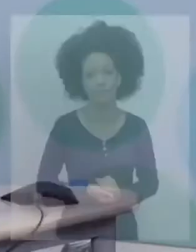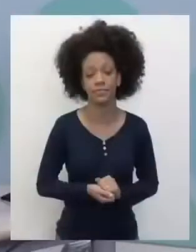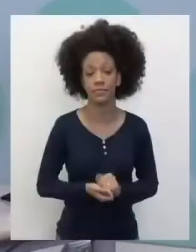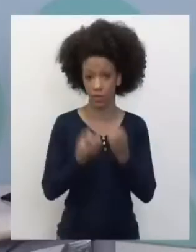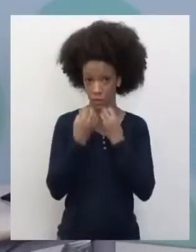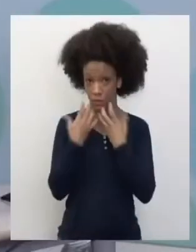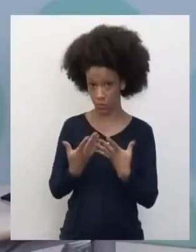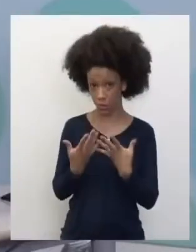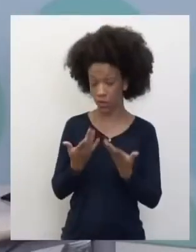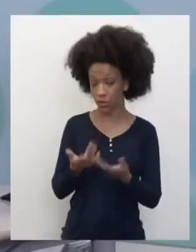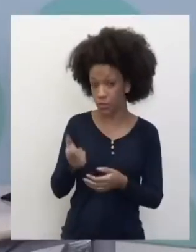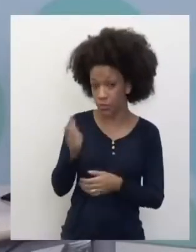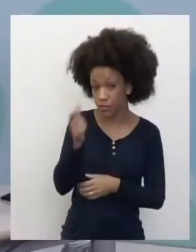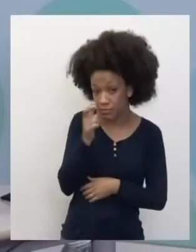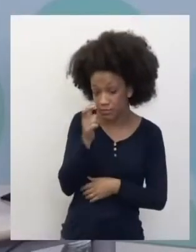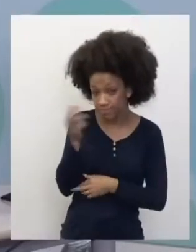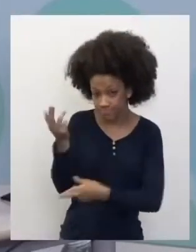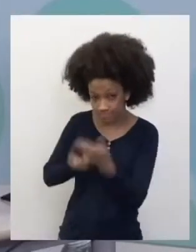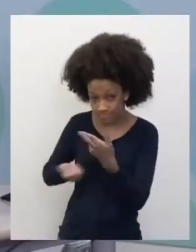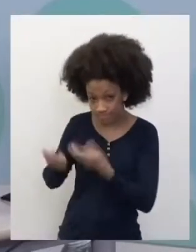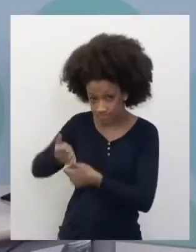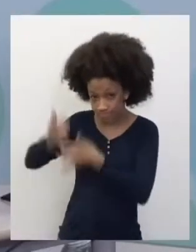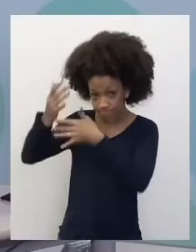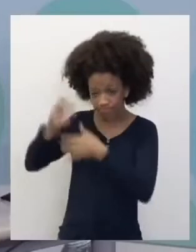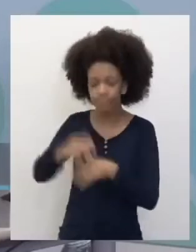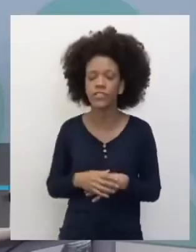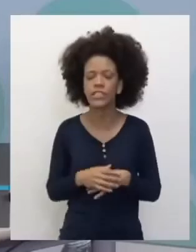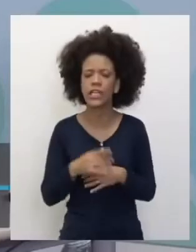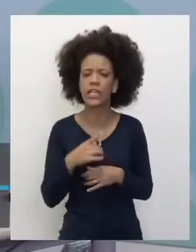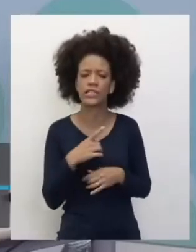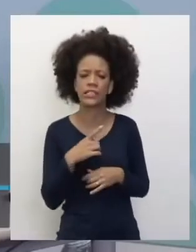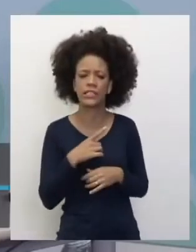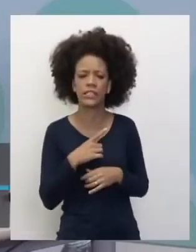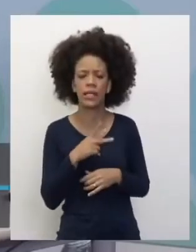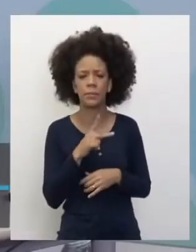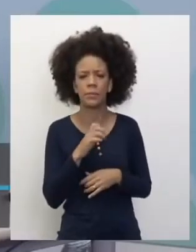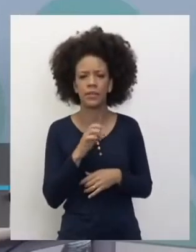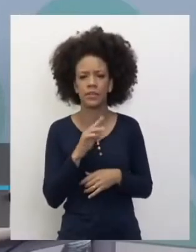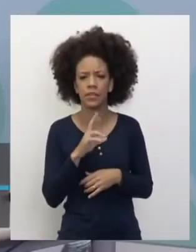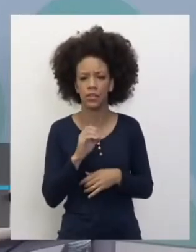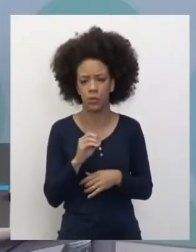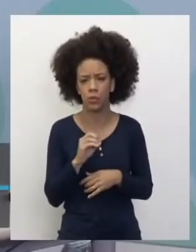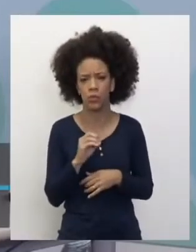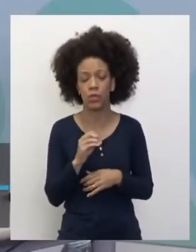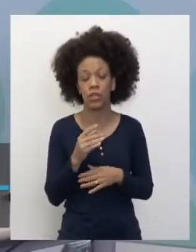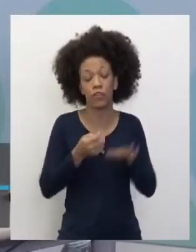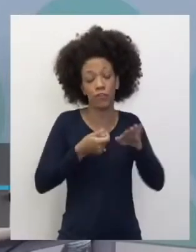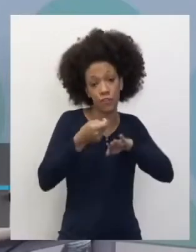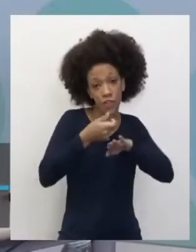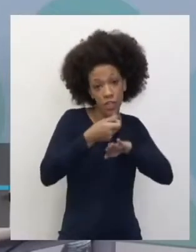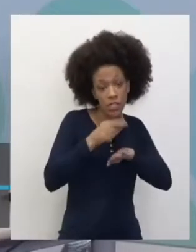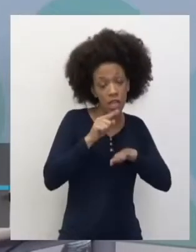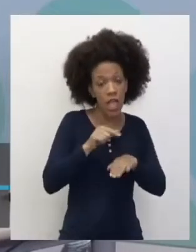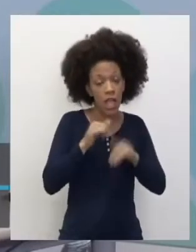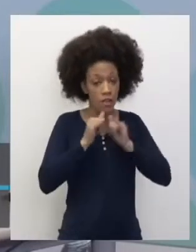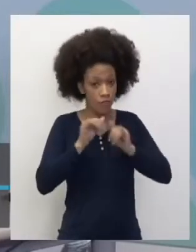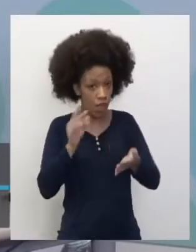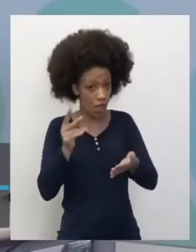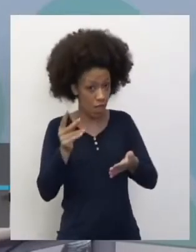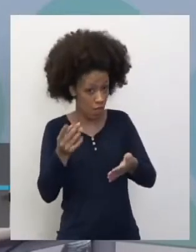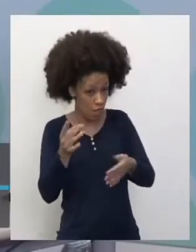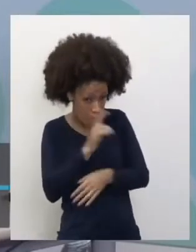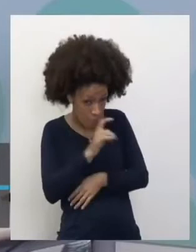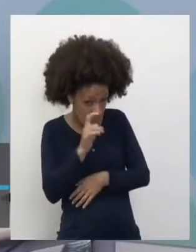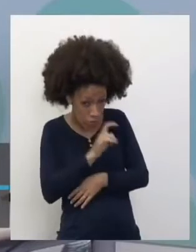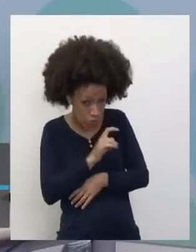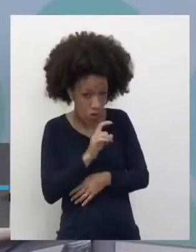Bom, vamos às respostas. Nós temos aqui Pietro, disse que fake news são notícias falsas, da